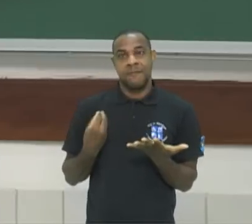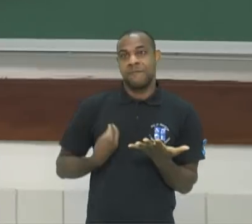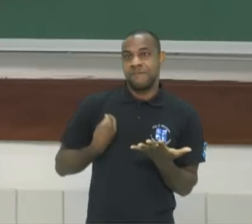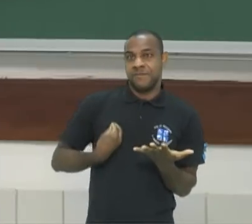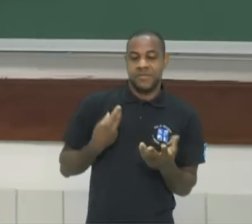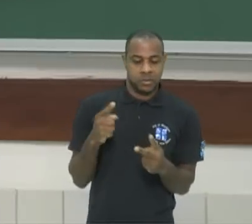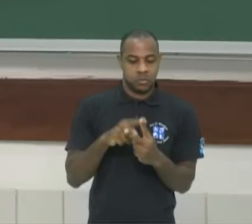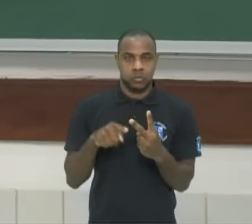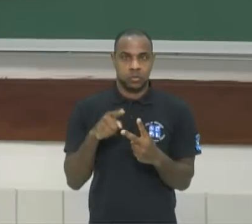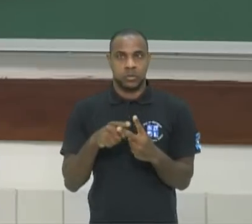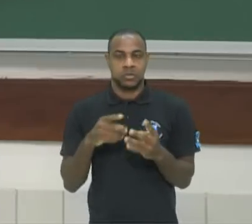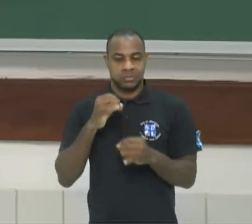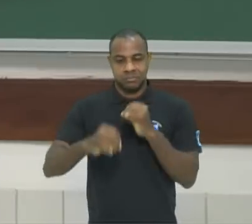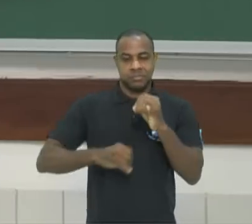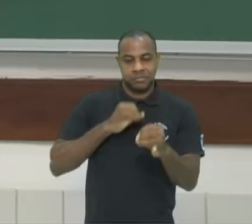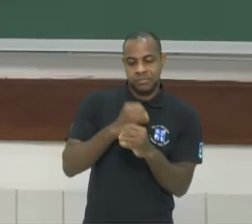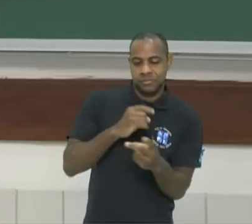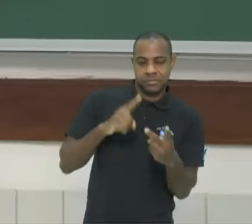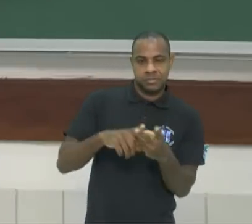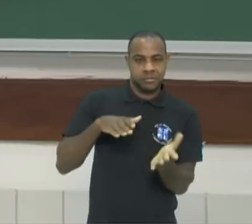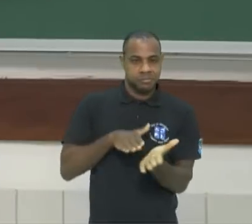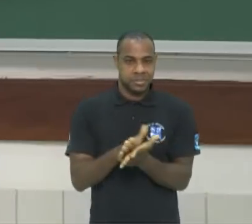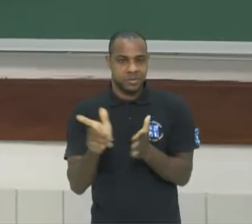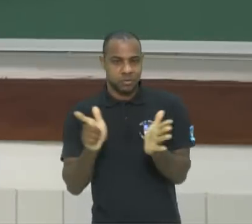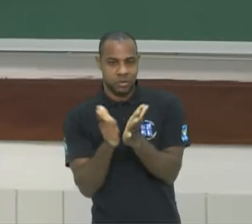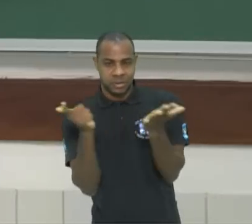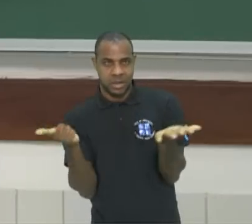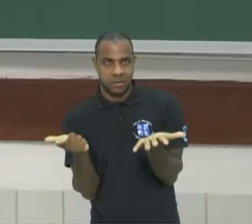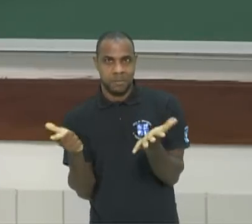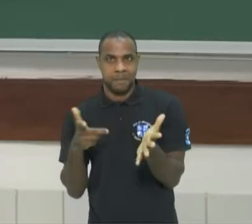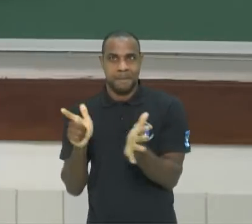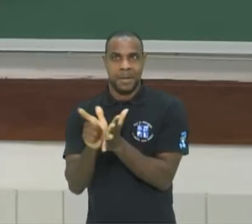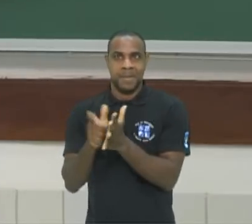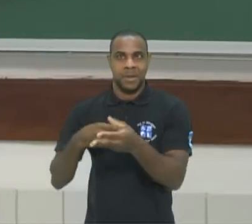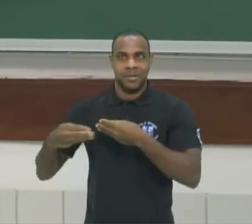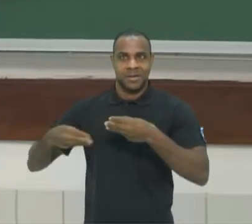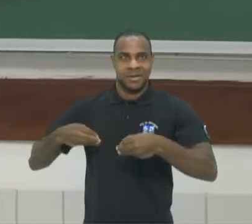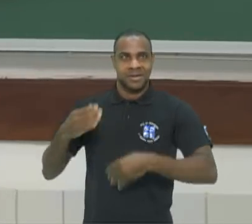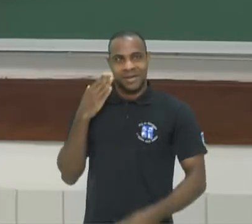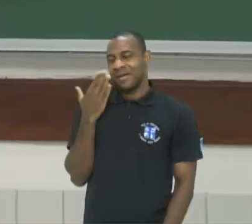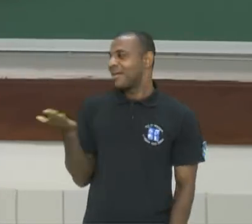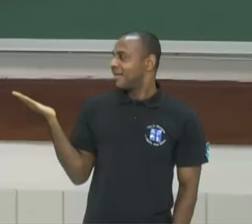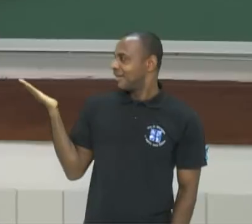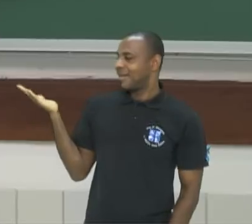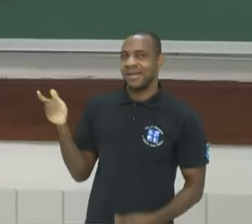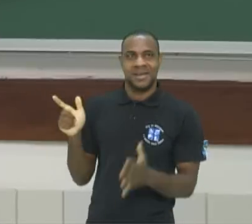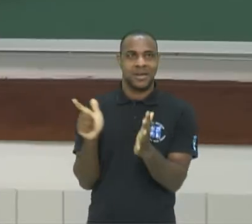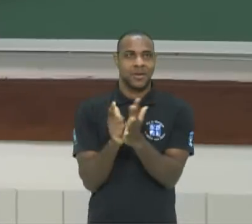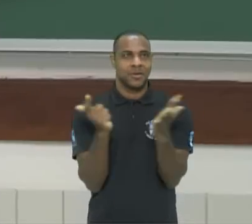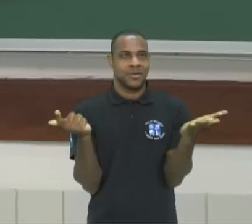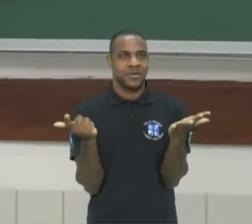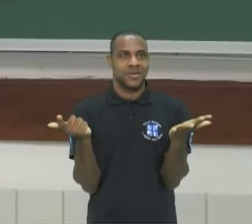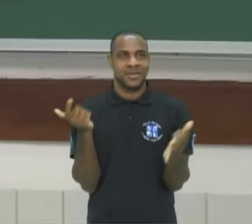com o online, que essa é a nossa proposta. Trouxe aqui para vocês